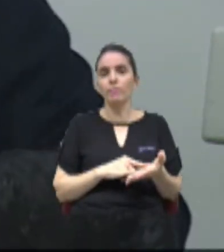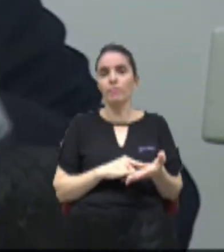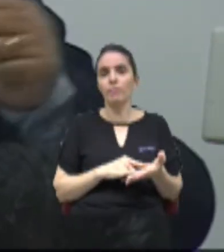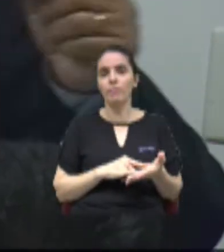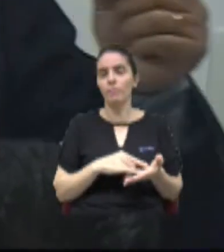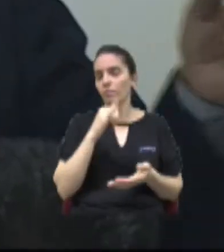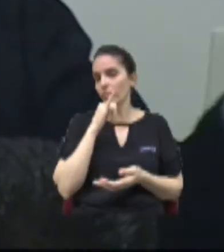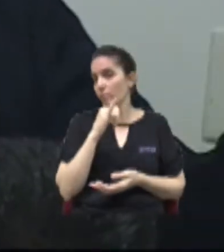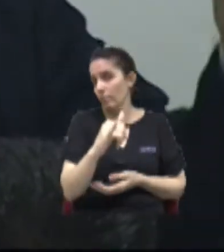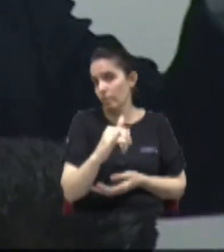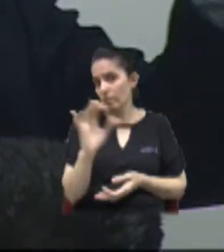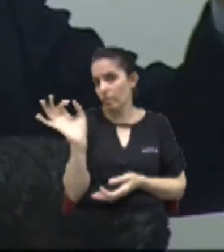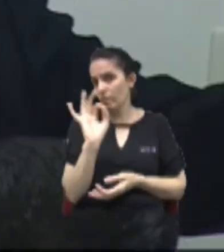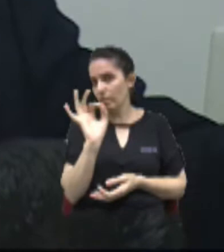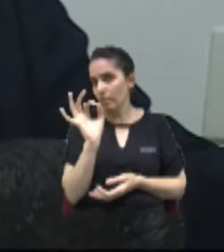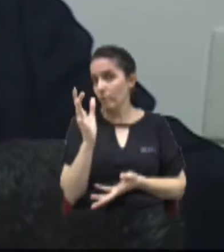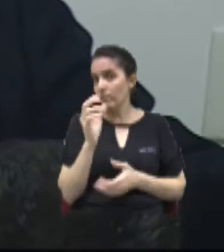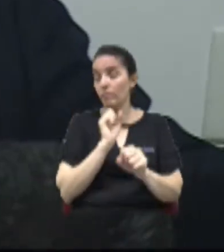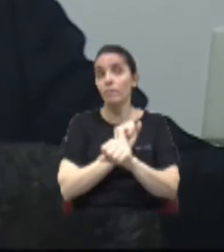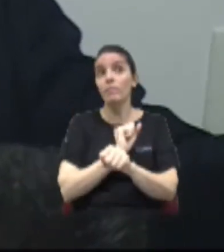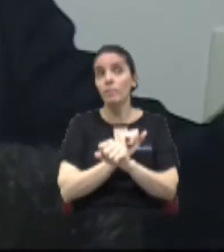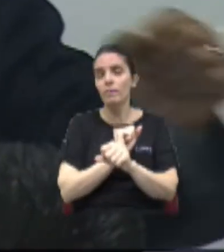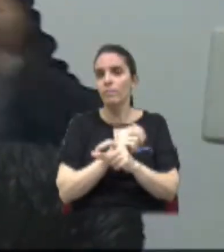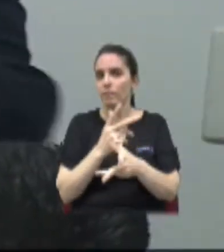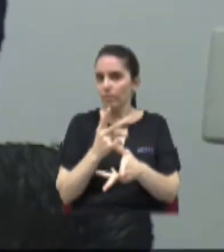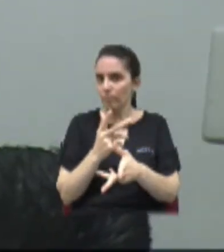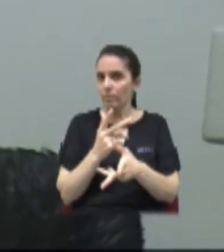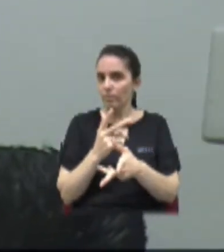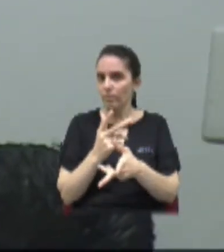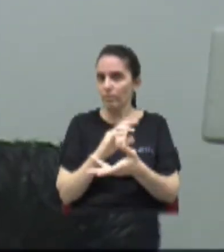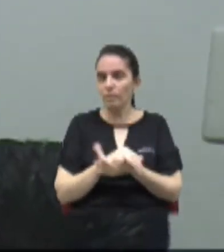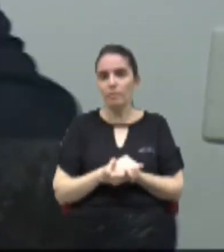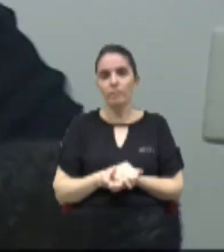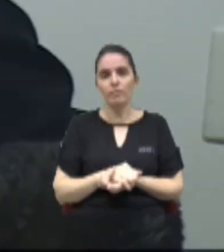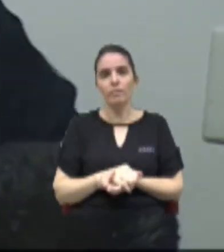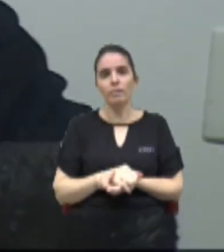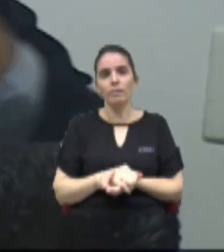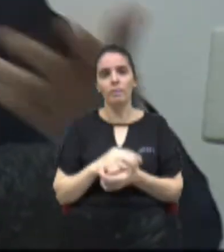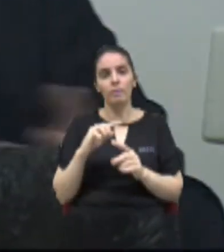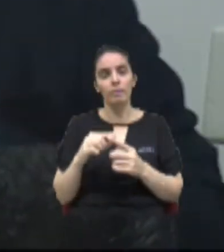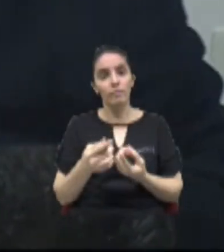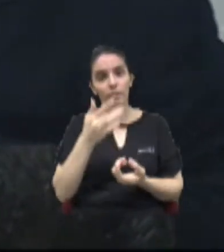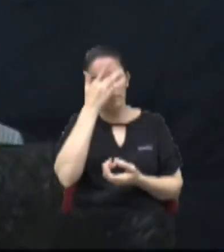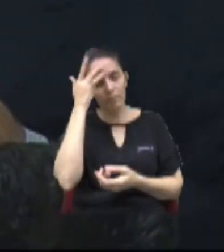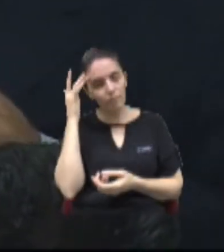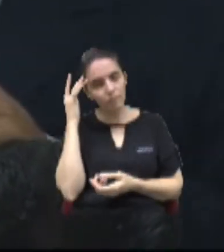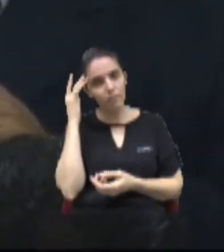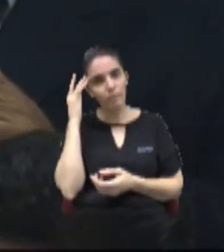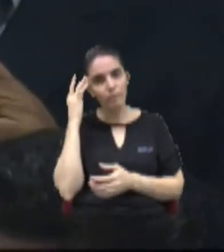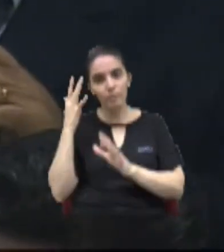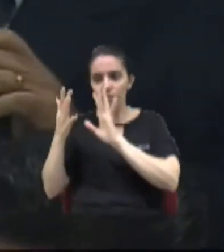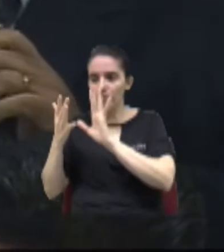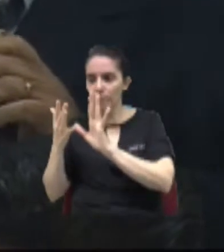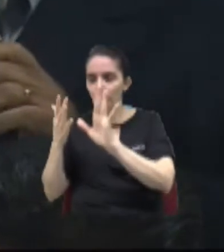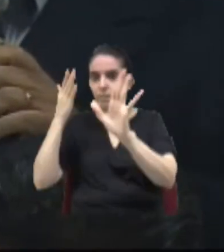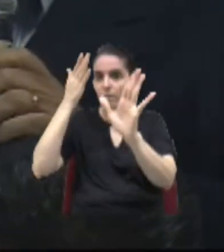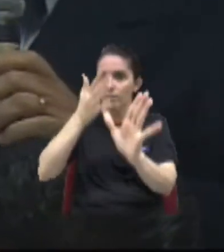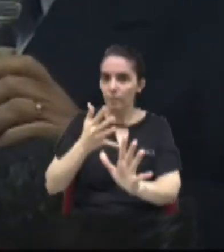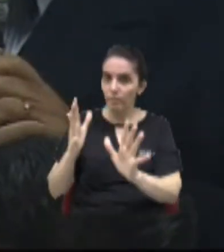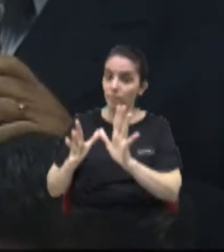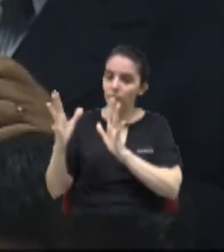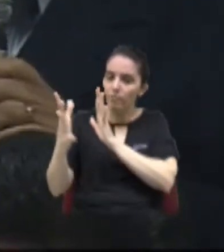estar na fila e amanhã conquistar o seu sonho, que é da casa própria. O outro